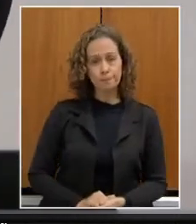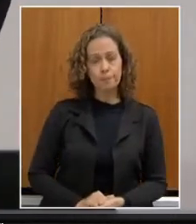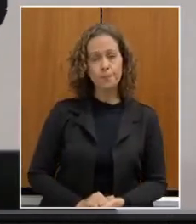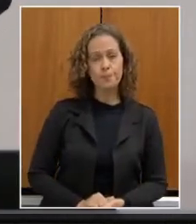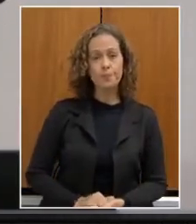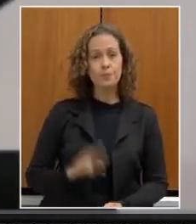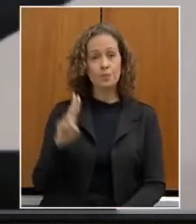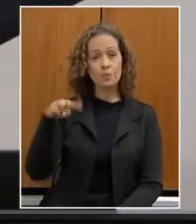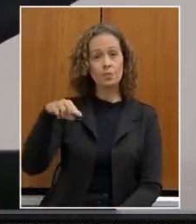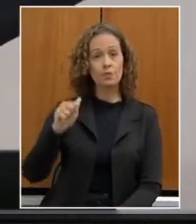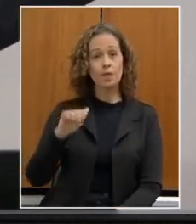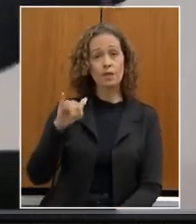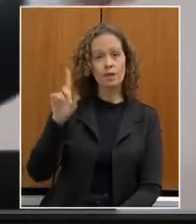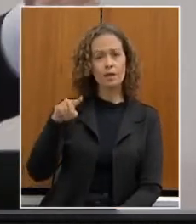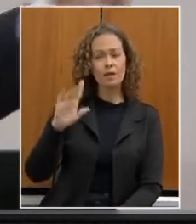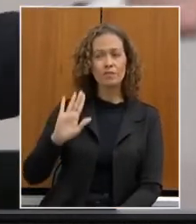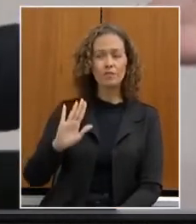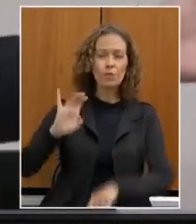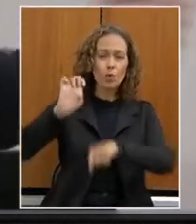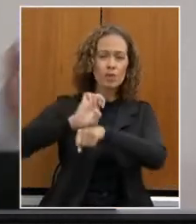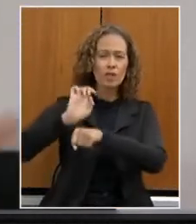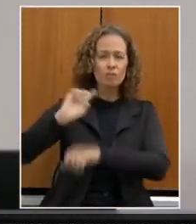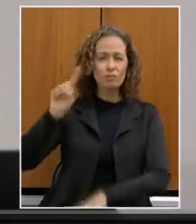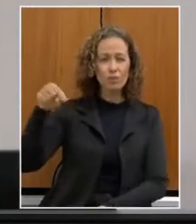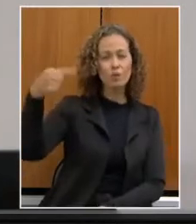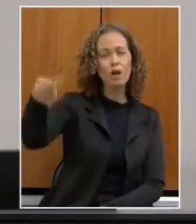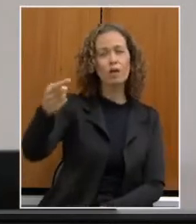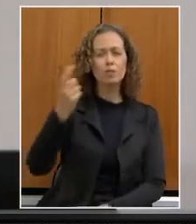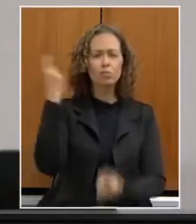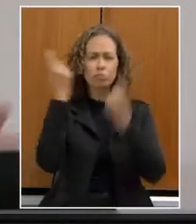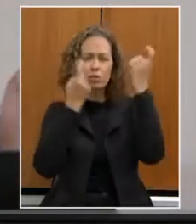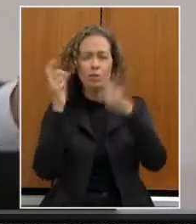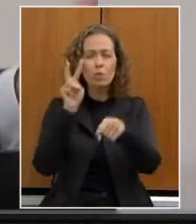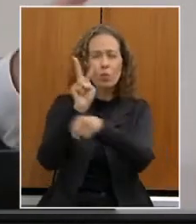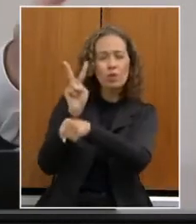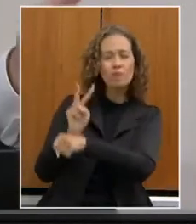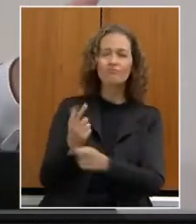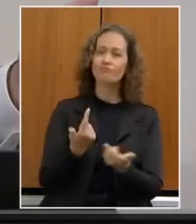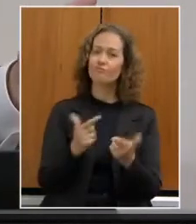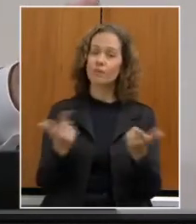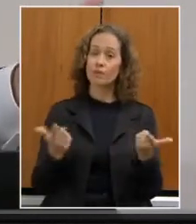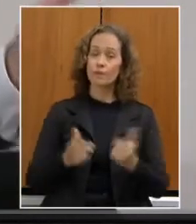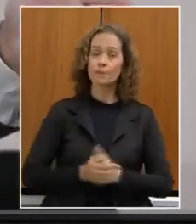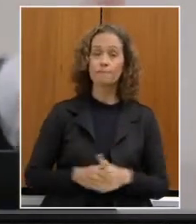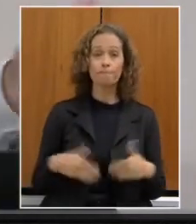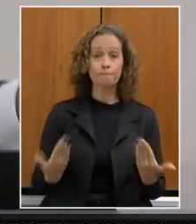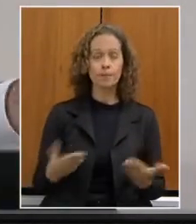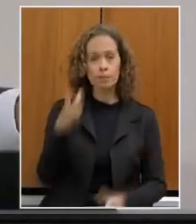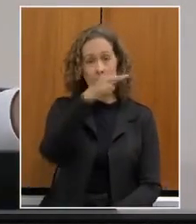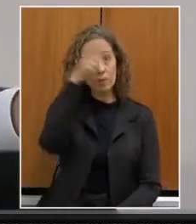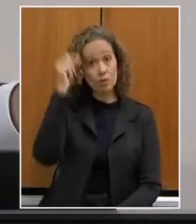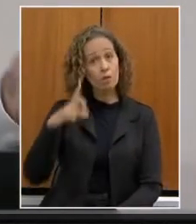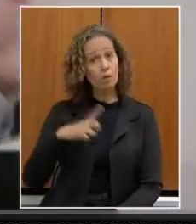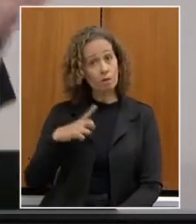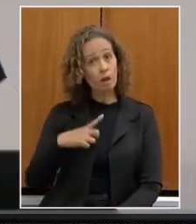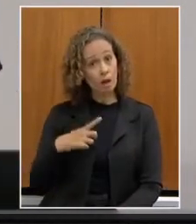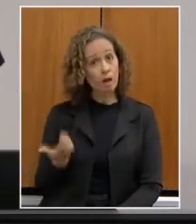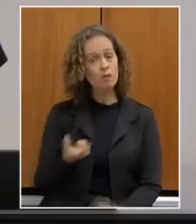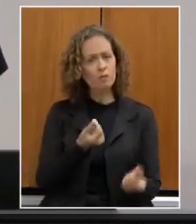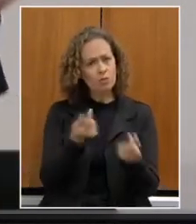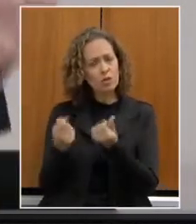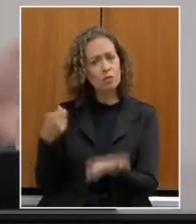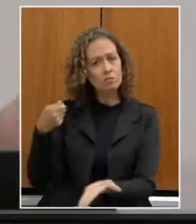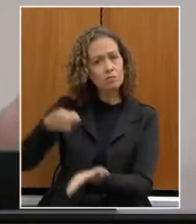o Unaí fica do outro lado do Estado, ele não teve muita preocupação em cuidar. A Prefeitura de Unaí tem o dinheiro para pagar. Tem o